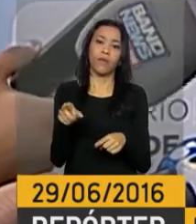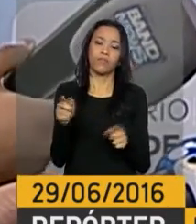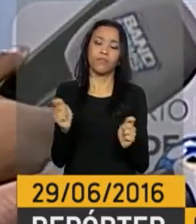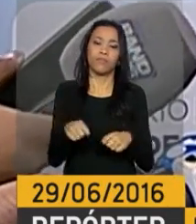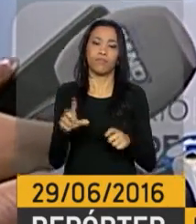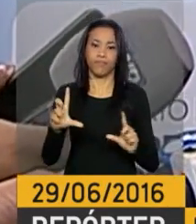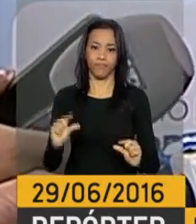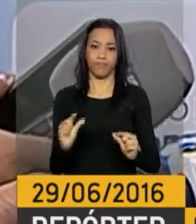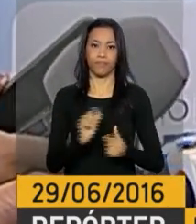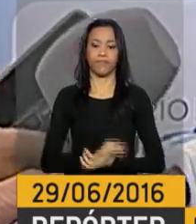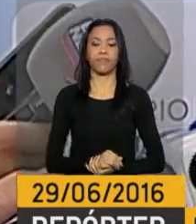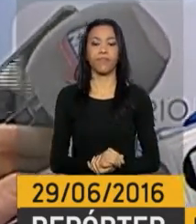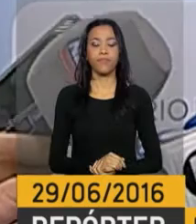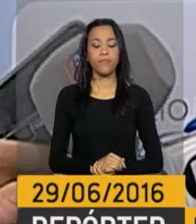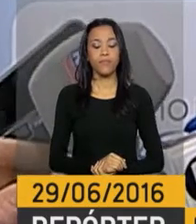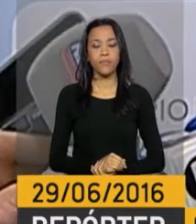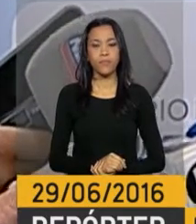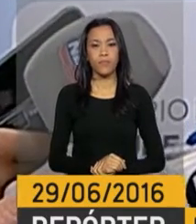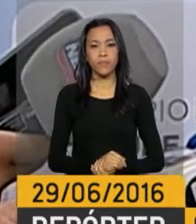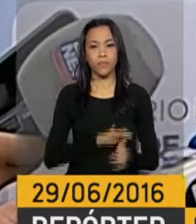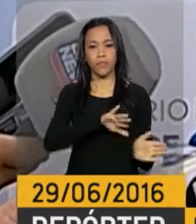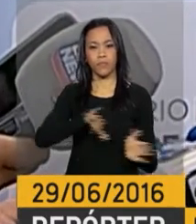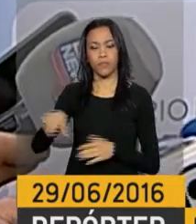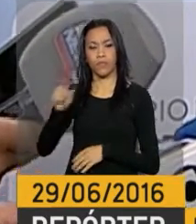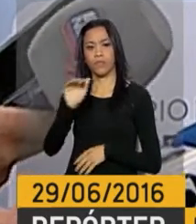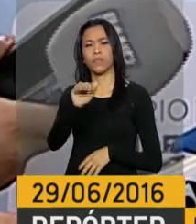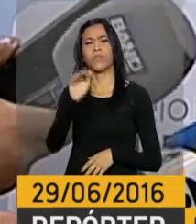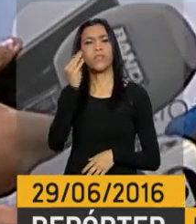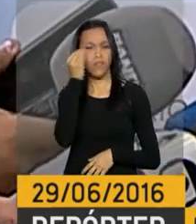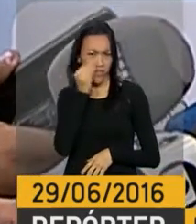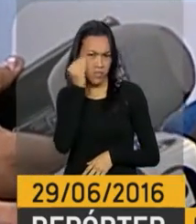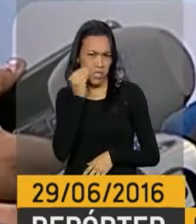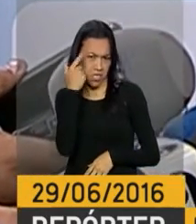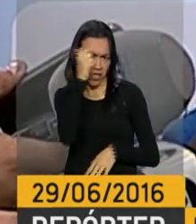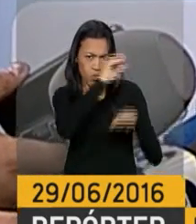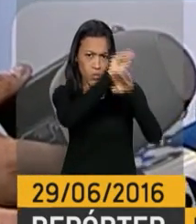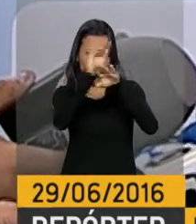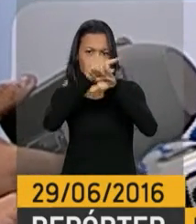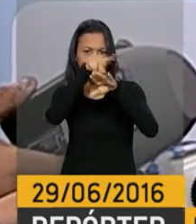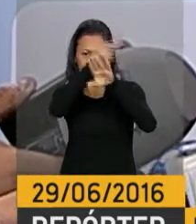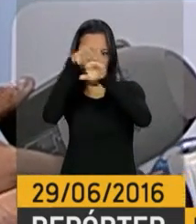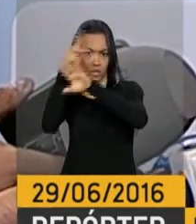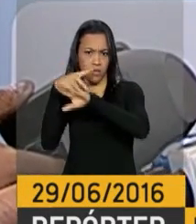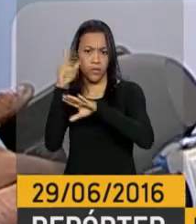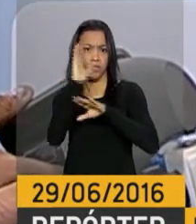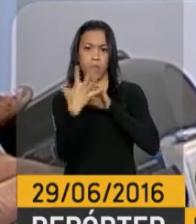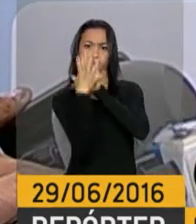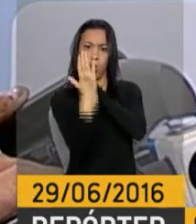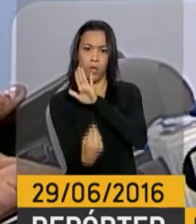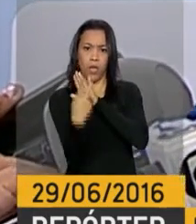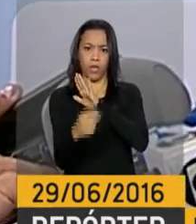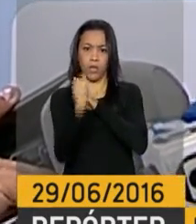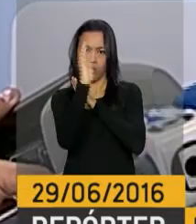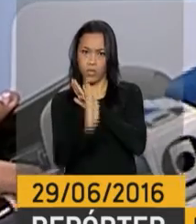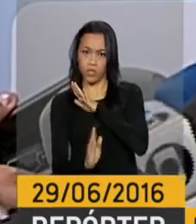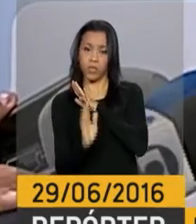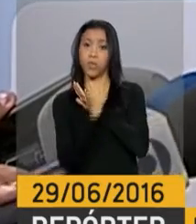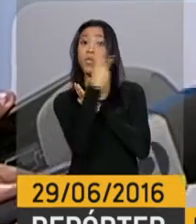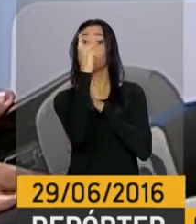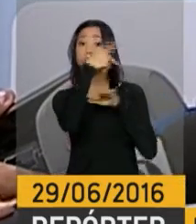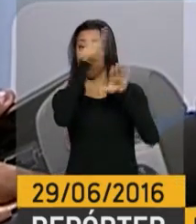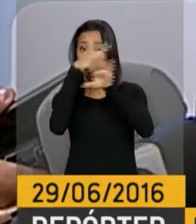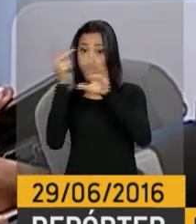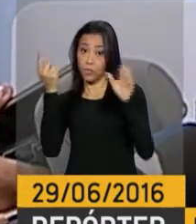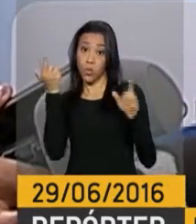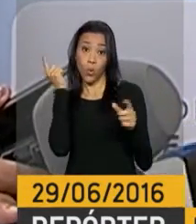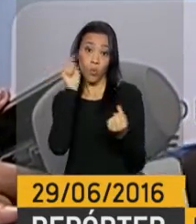consumido. Não tem experiência em outros países que possam ser replicadas aqui no Brasil? Tecnologias que foram adotadas em outros países para redução